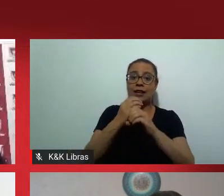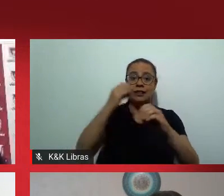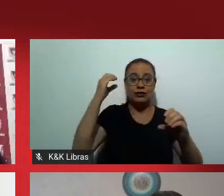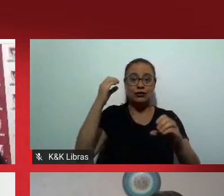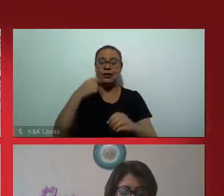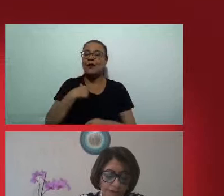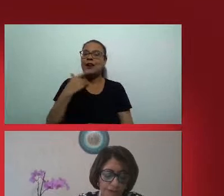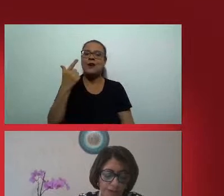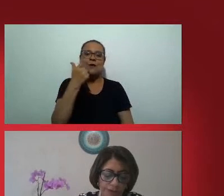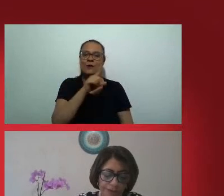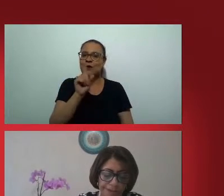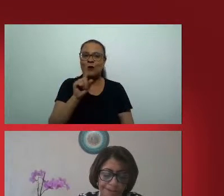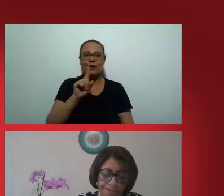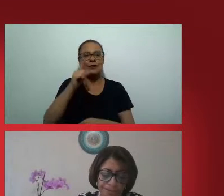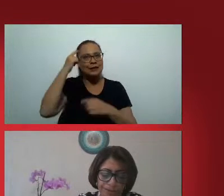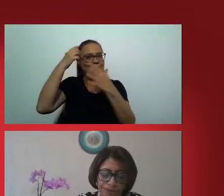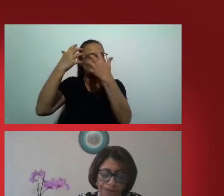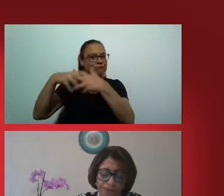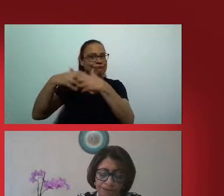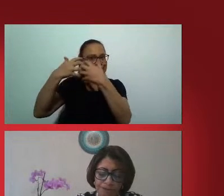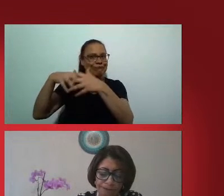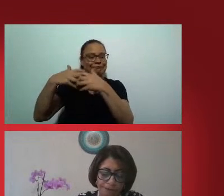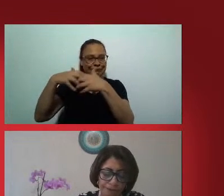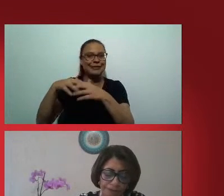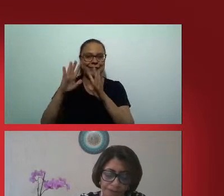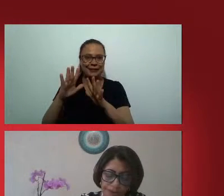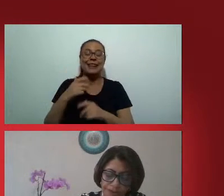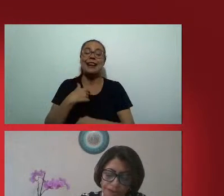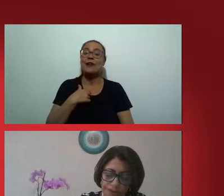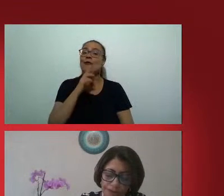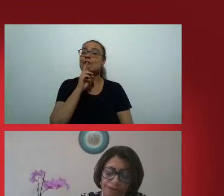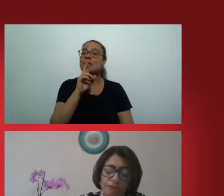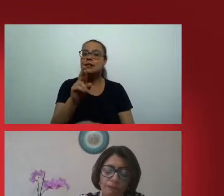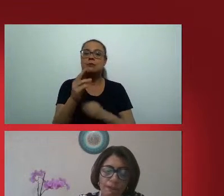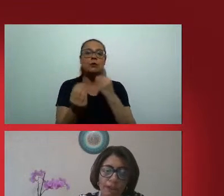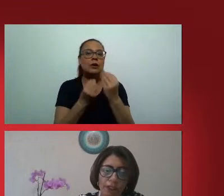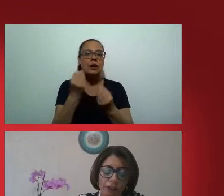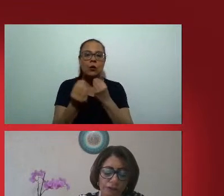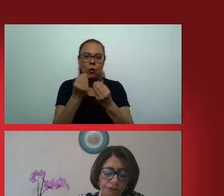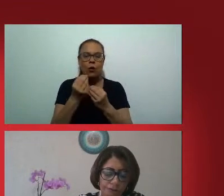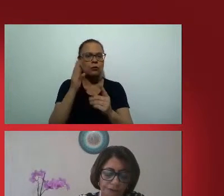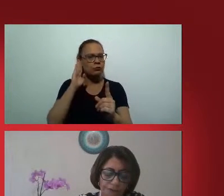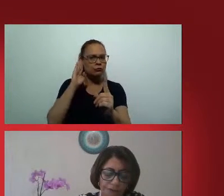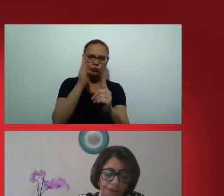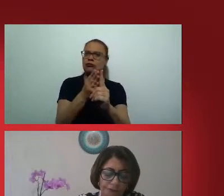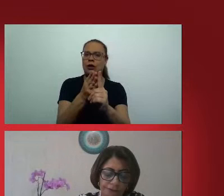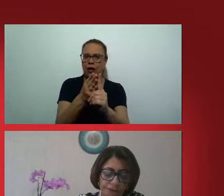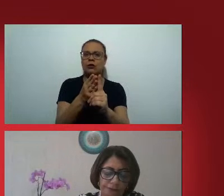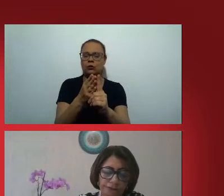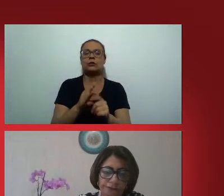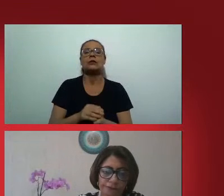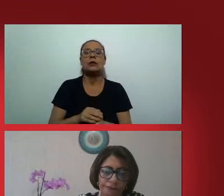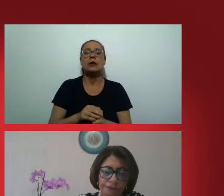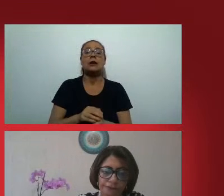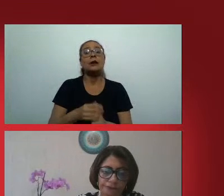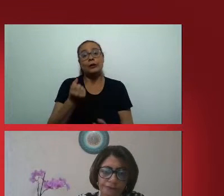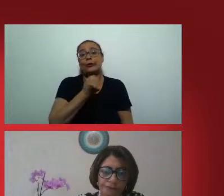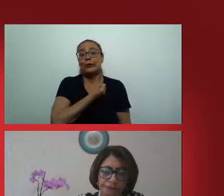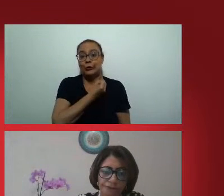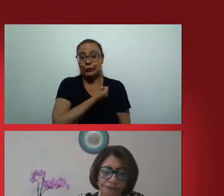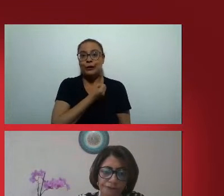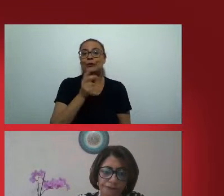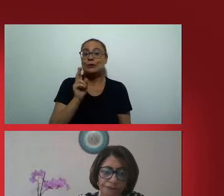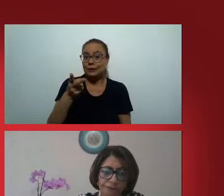sem colocar número na história. Eu respondo a tua pergunta primeiro de uma forma muito objetiva em números